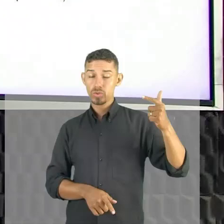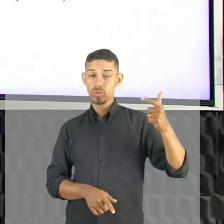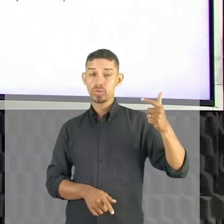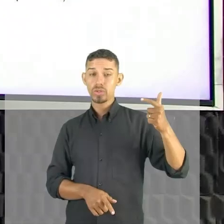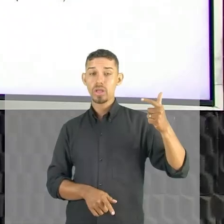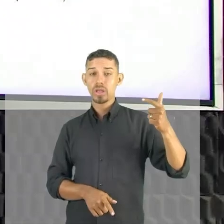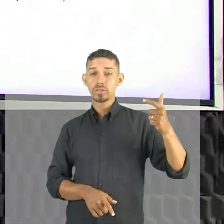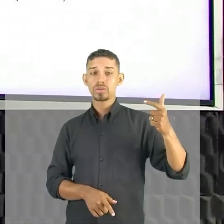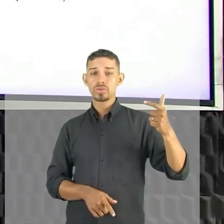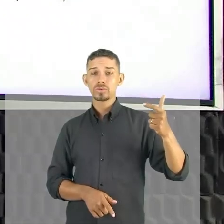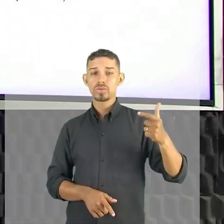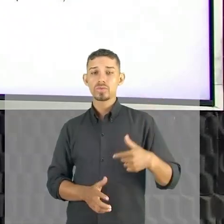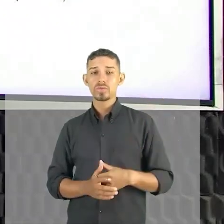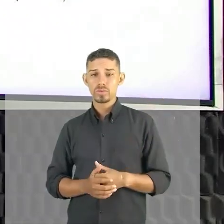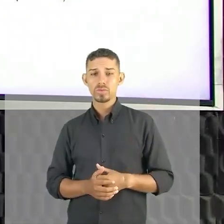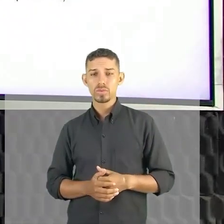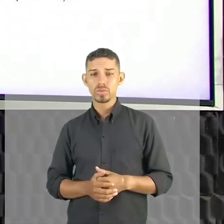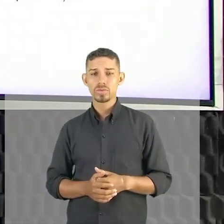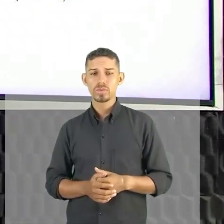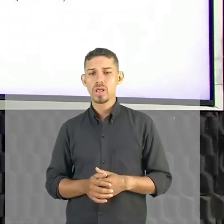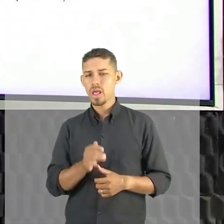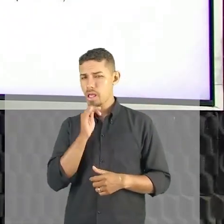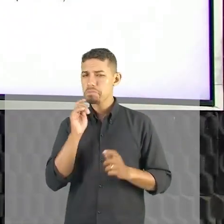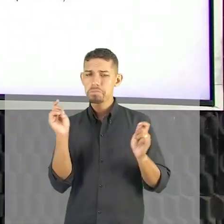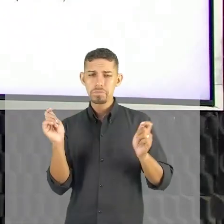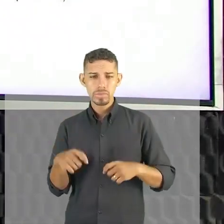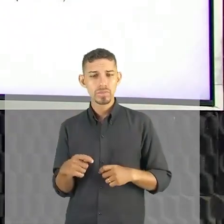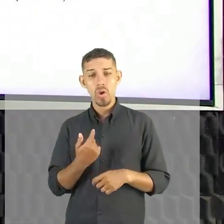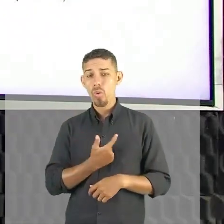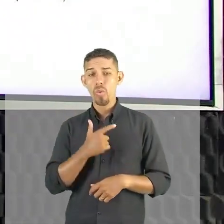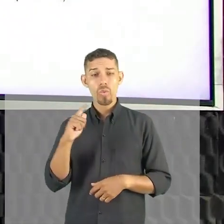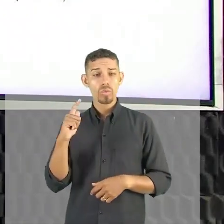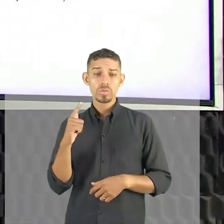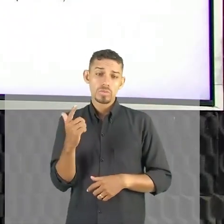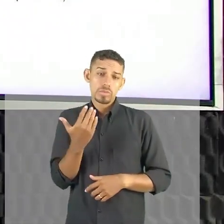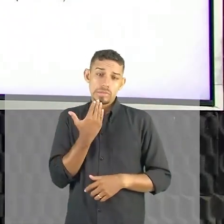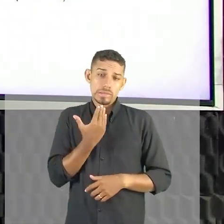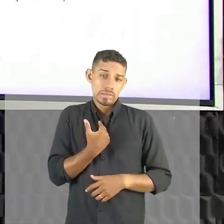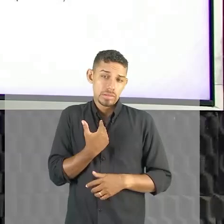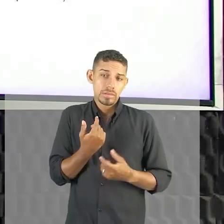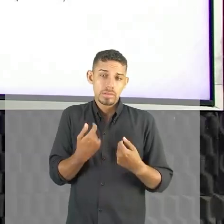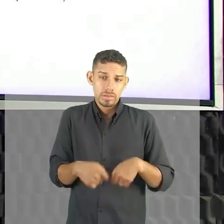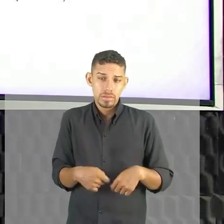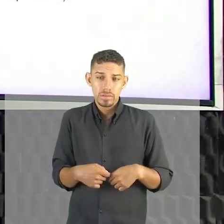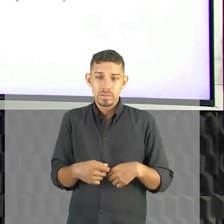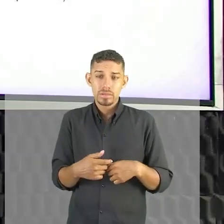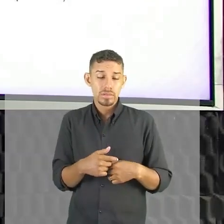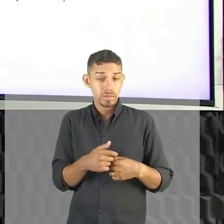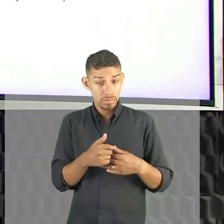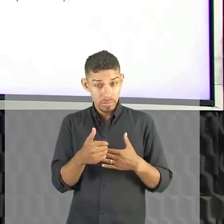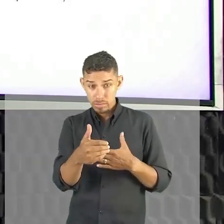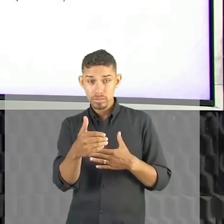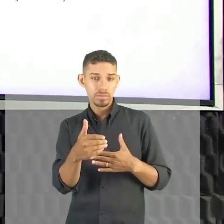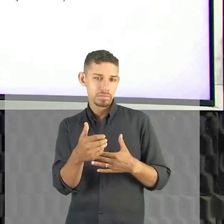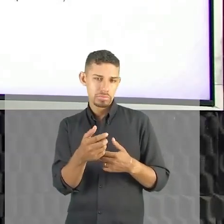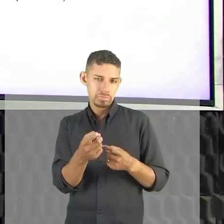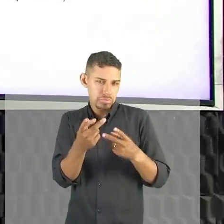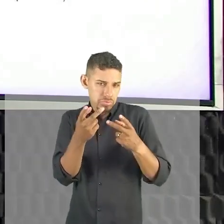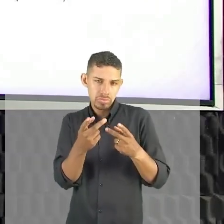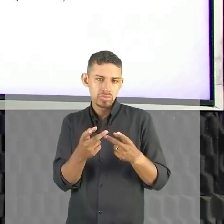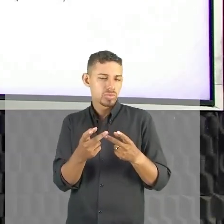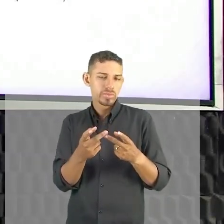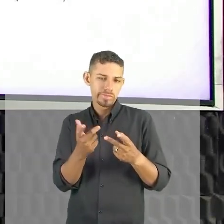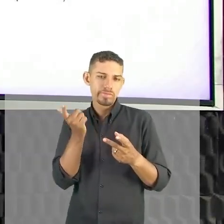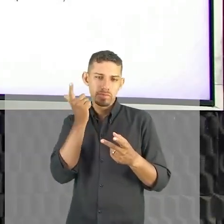outros incrementos energéticos que vão possibilitar também outras demandas a partir, claro, das suas mercadorias, dos produtos que